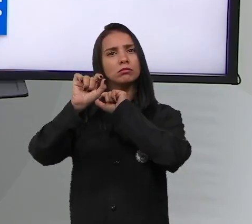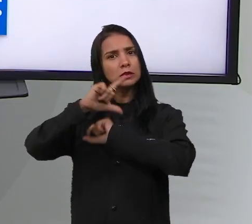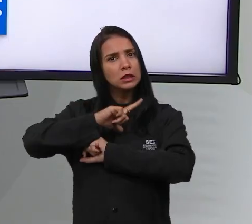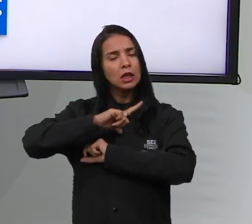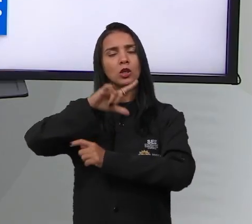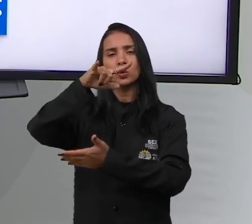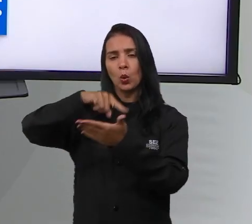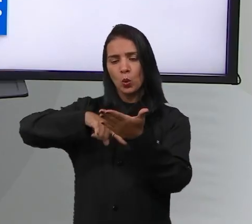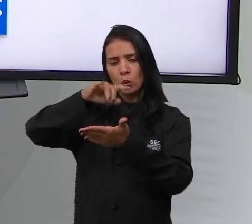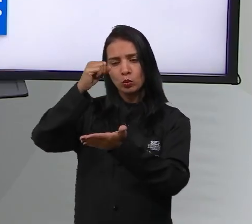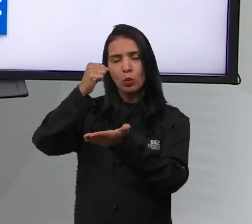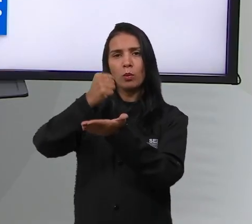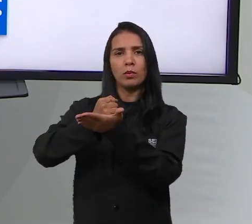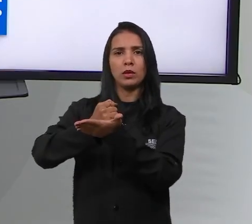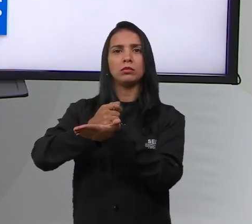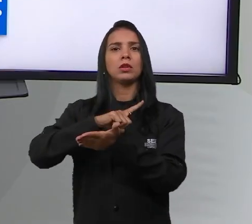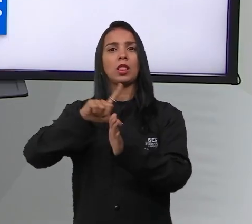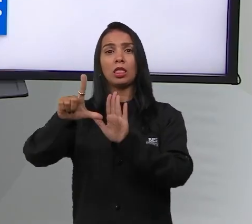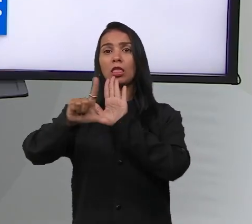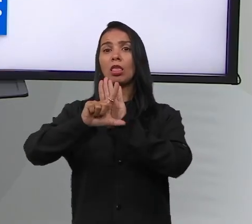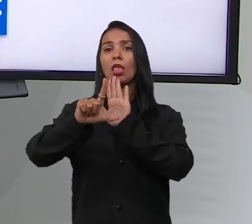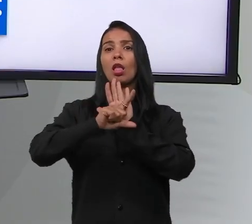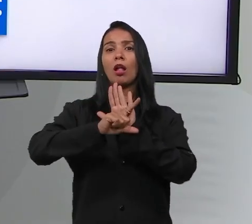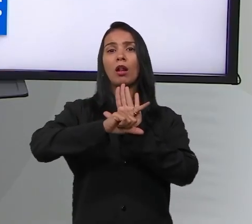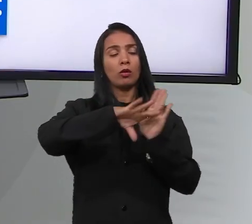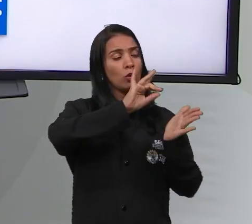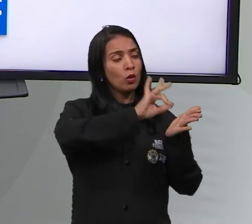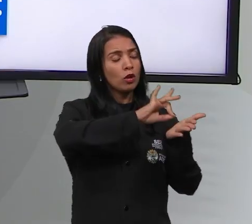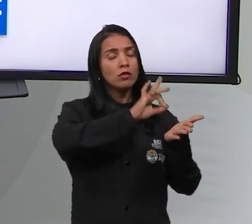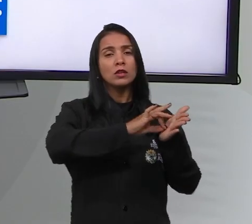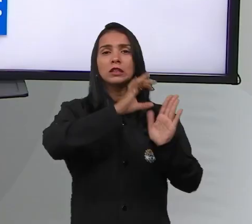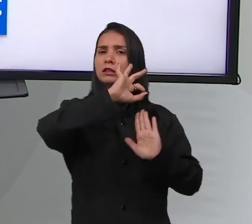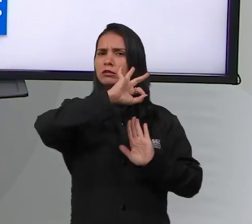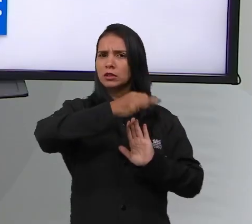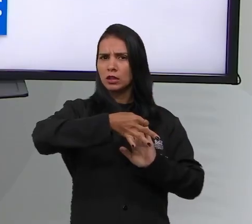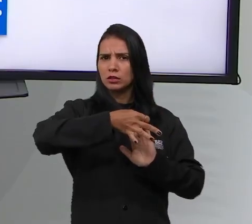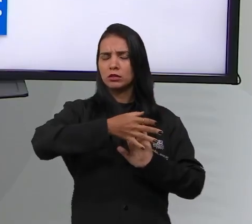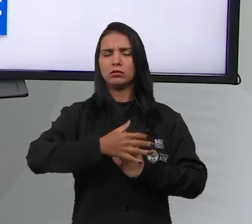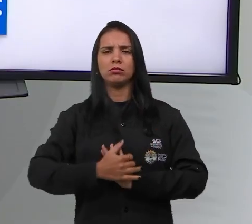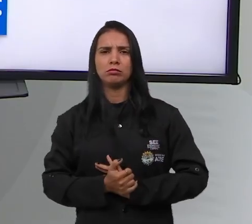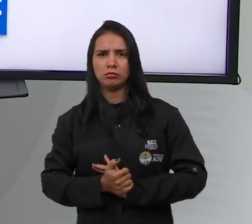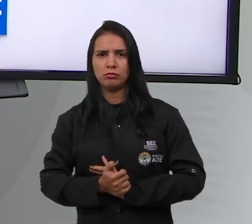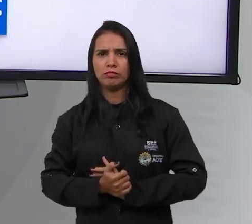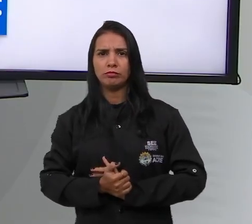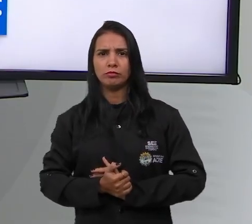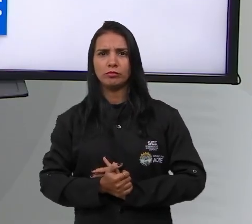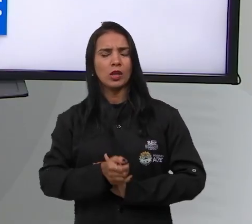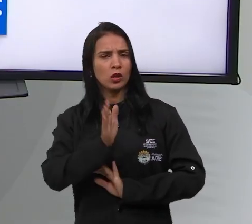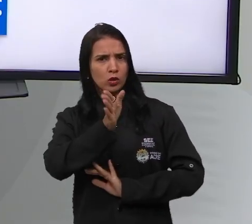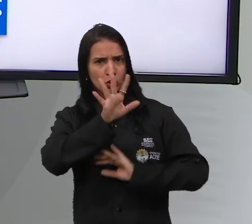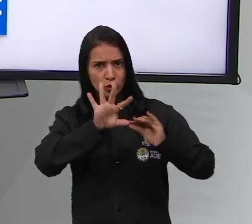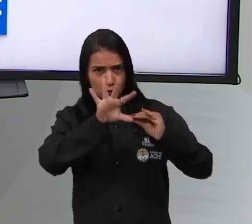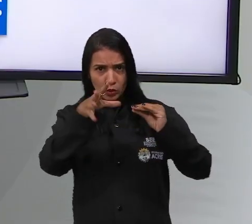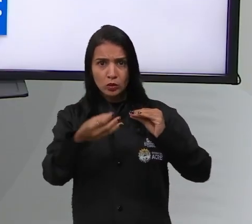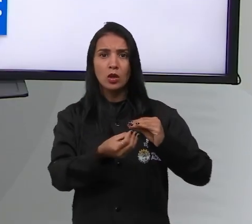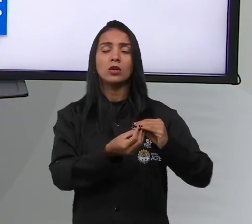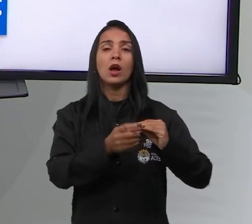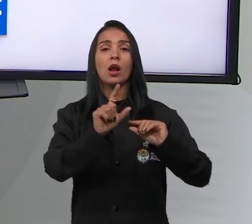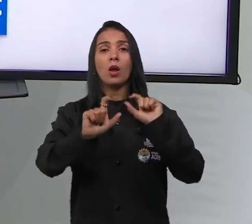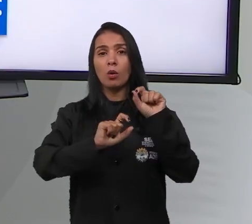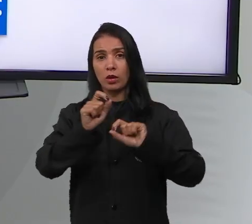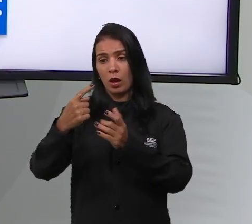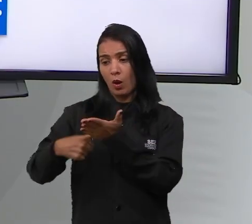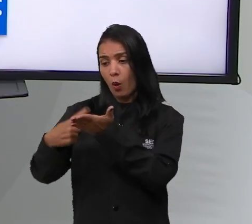Documentado, em acordo com a legislação trabalhista. Como eu disse agora há pouco, esse acordo,